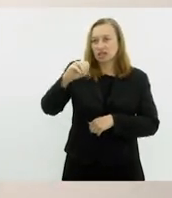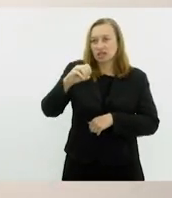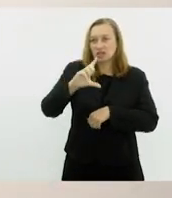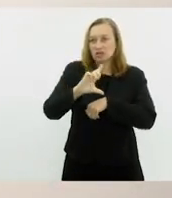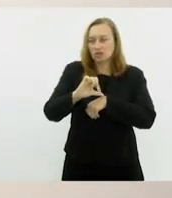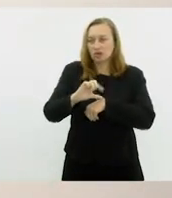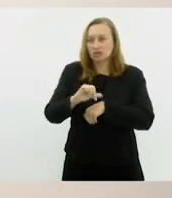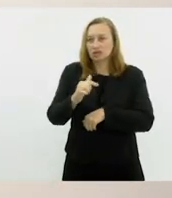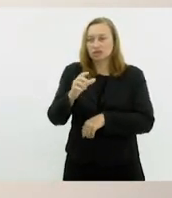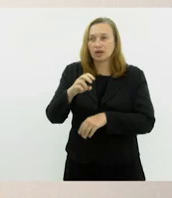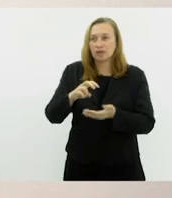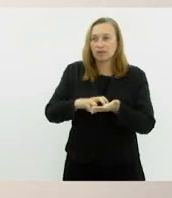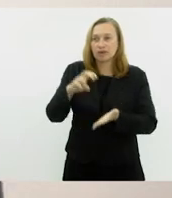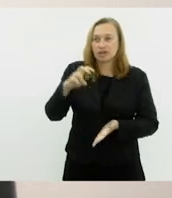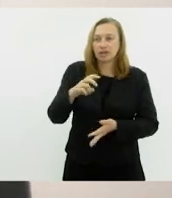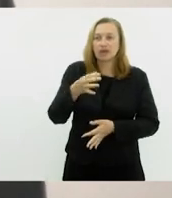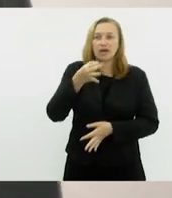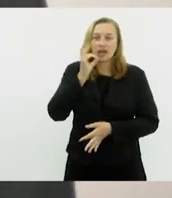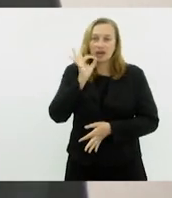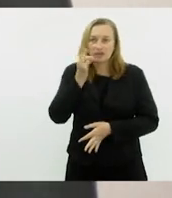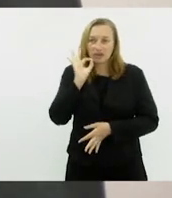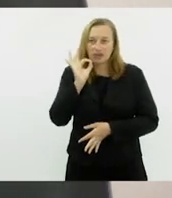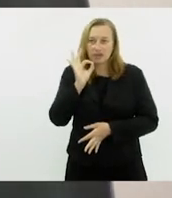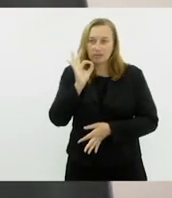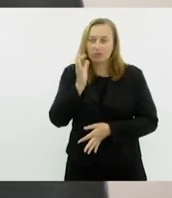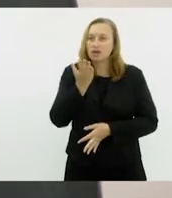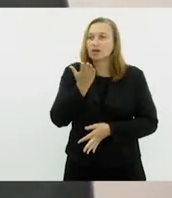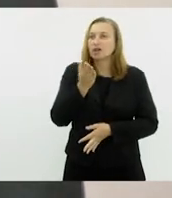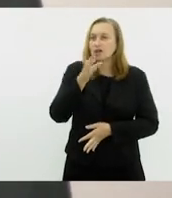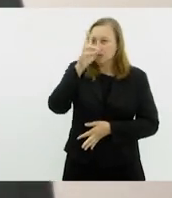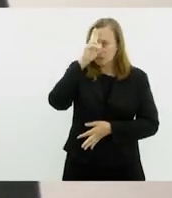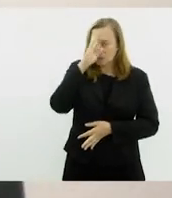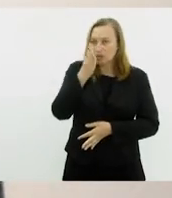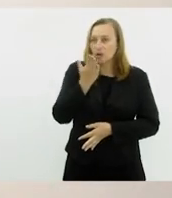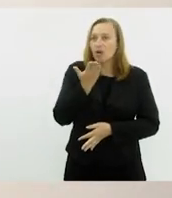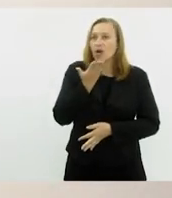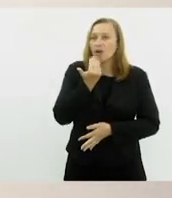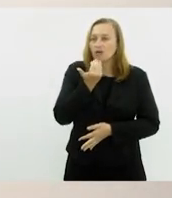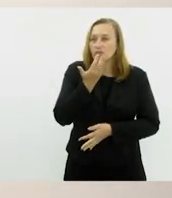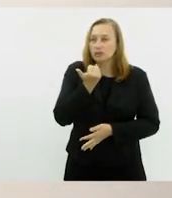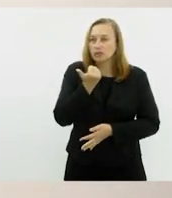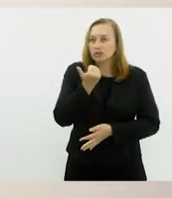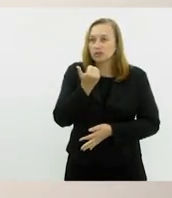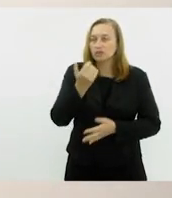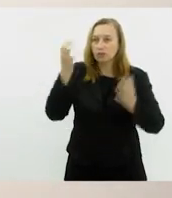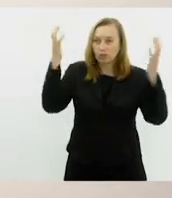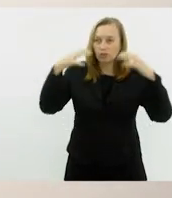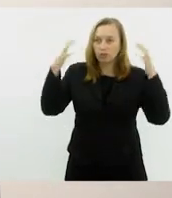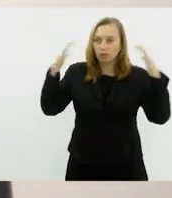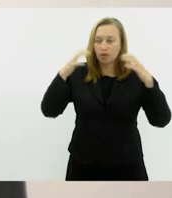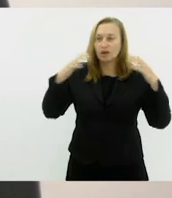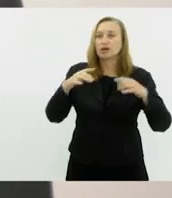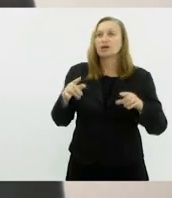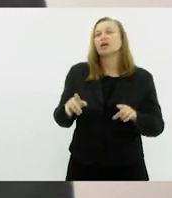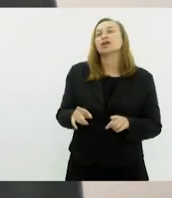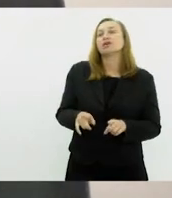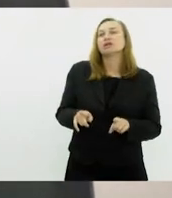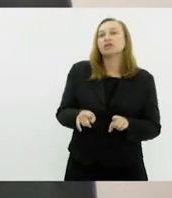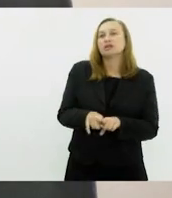a segunda-feira nós temos a oficina com o caps né Com saúde mental